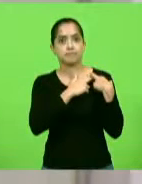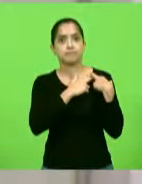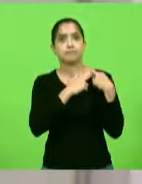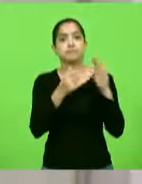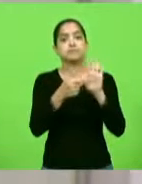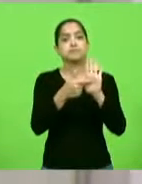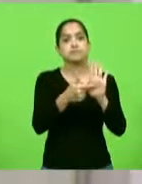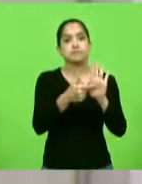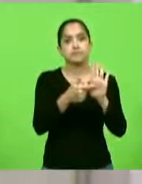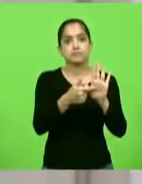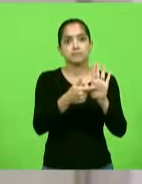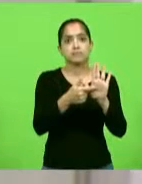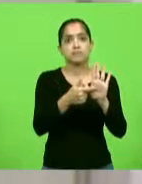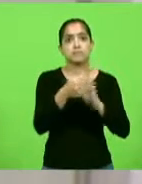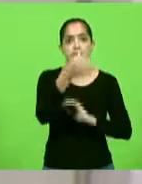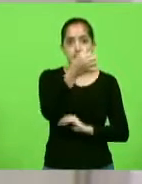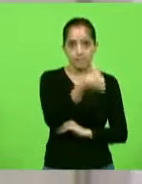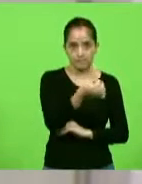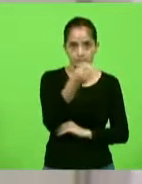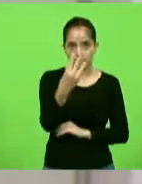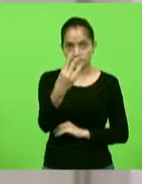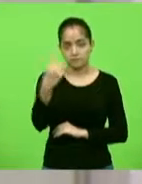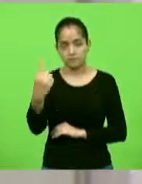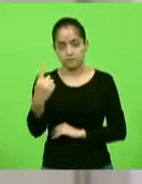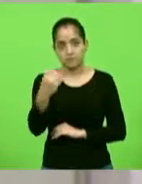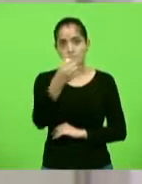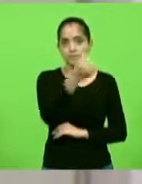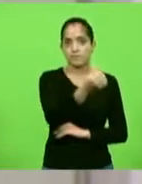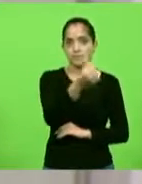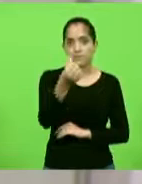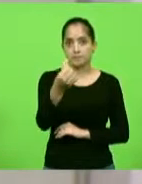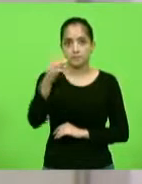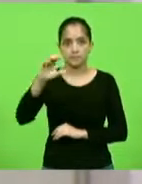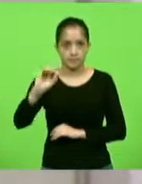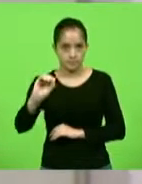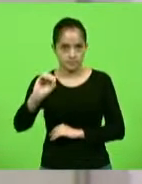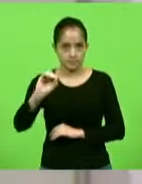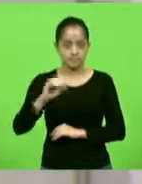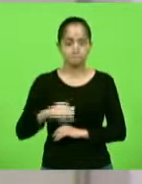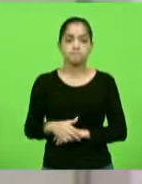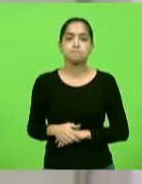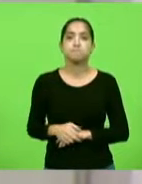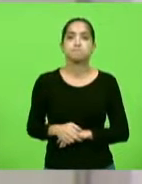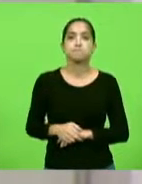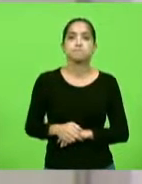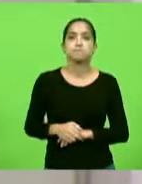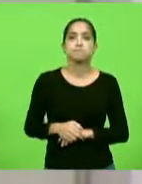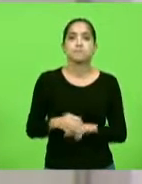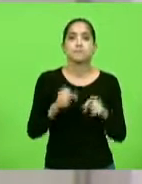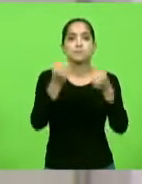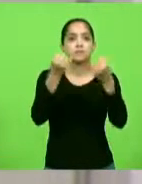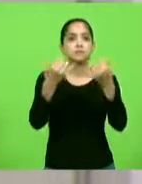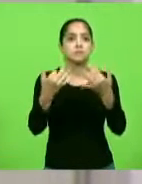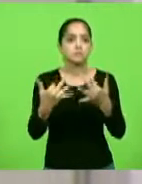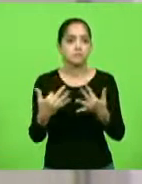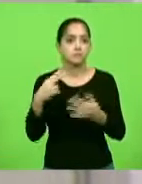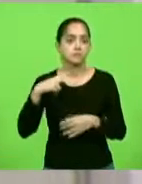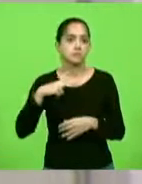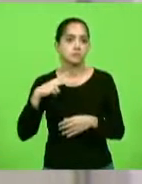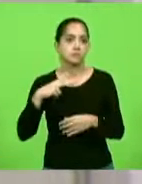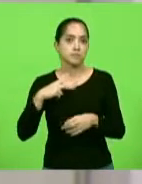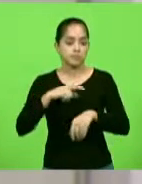indicações 631 a 660 barra 2021. Explicações pessoais.